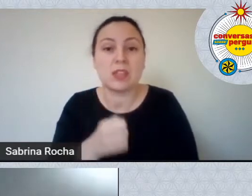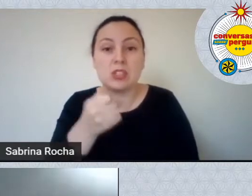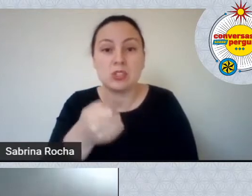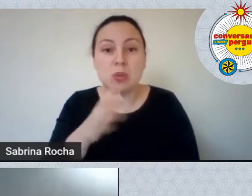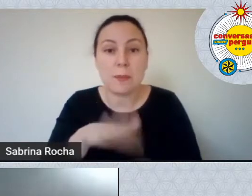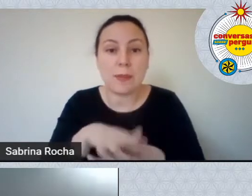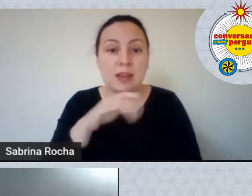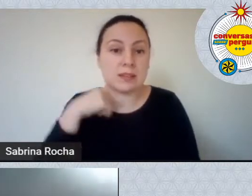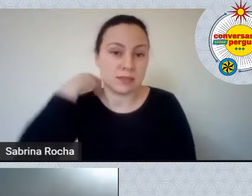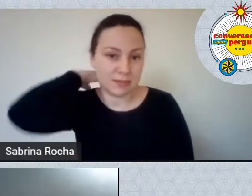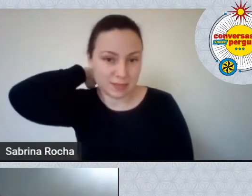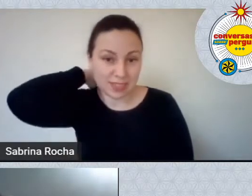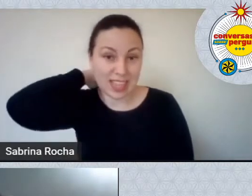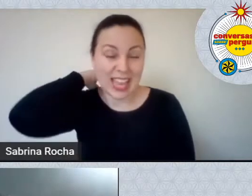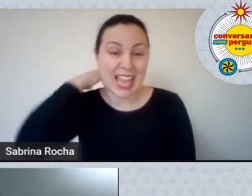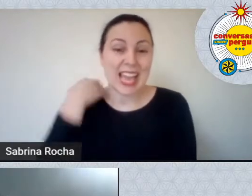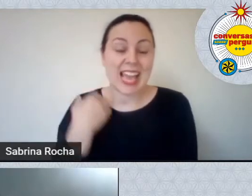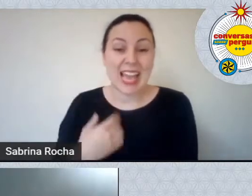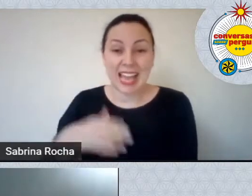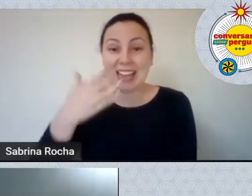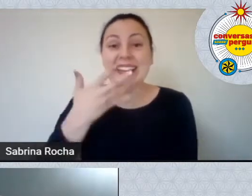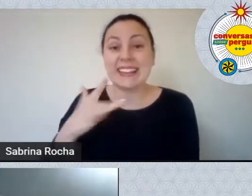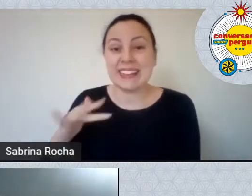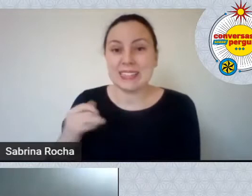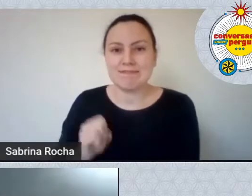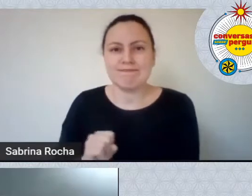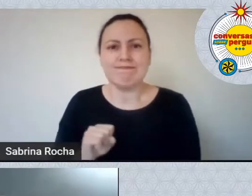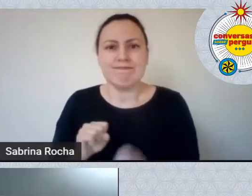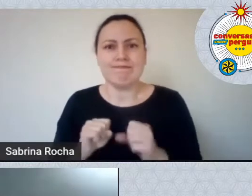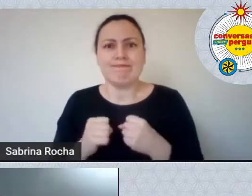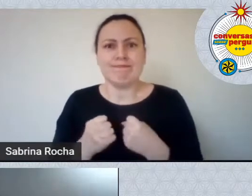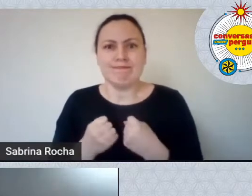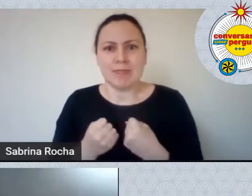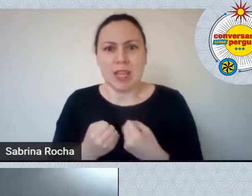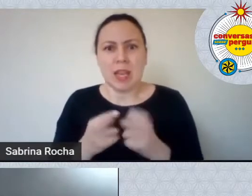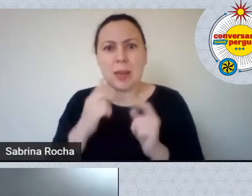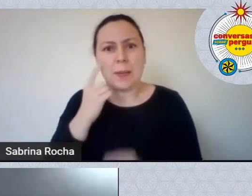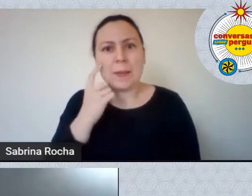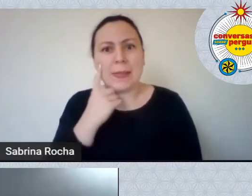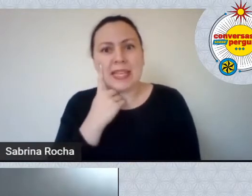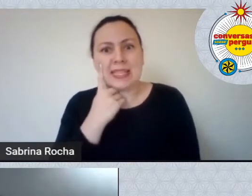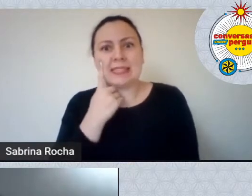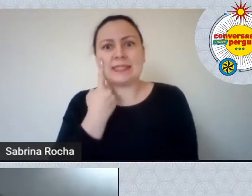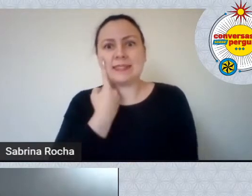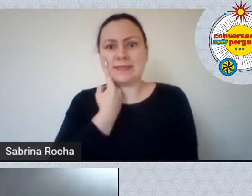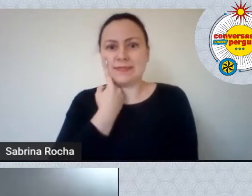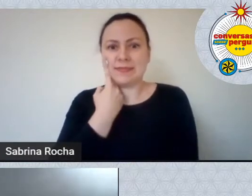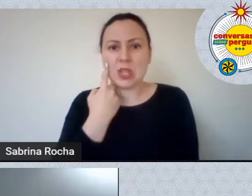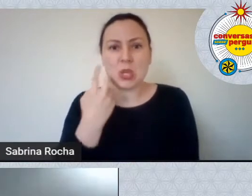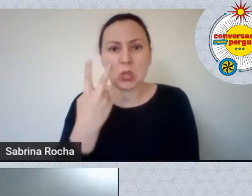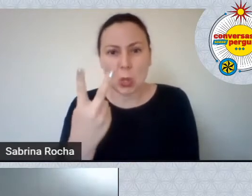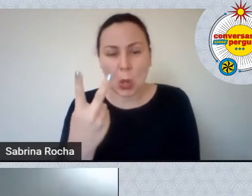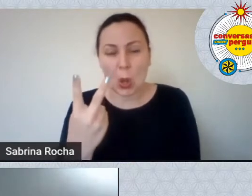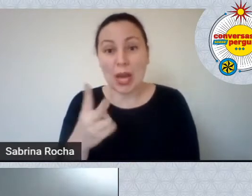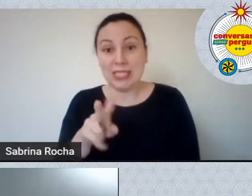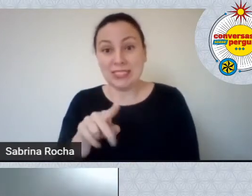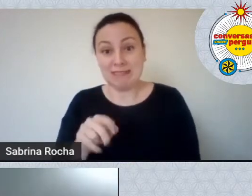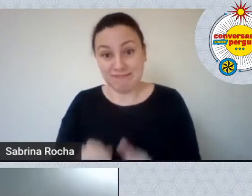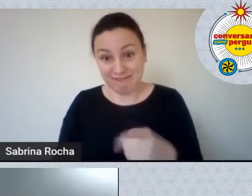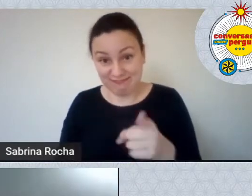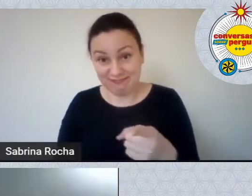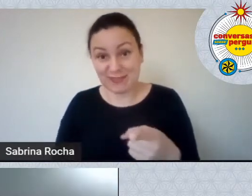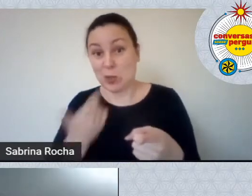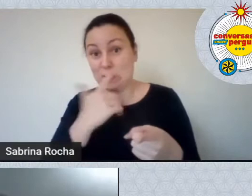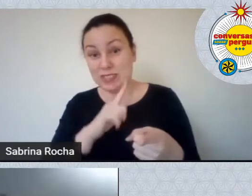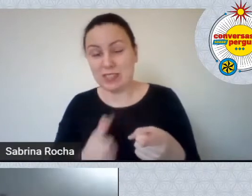criança que consegue se segurar, ela está pensando no 2 que vai chegar daqui a 1 hora. Nós estamos numa situação parecida, só